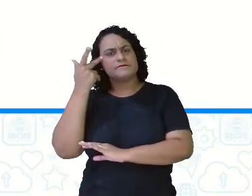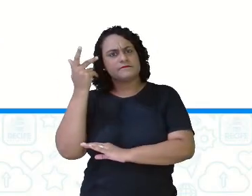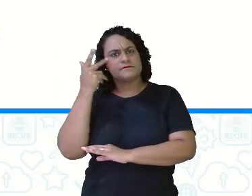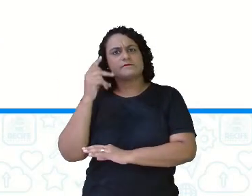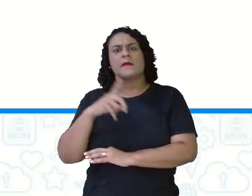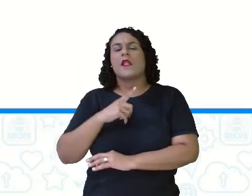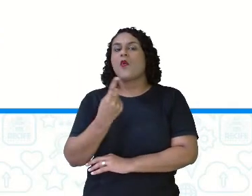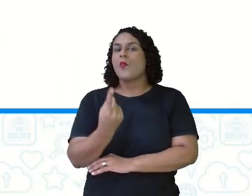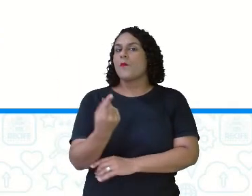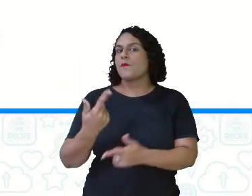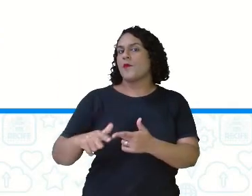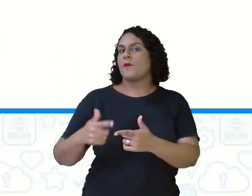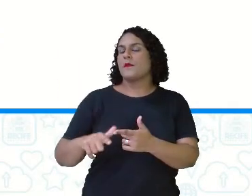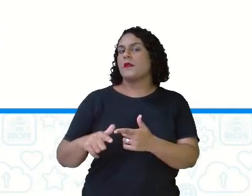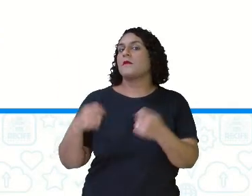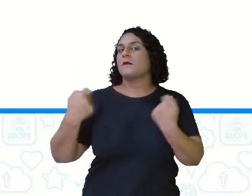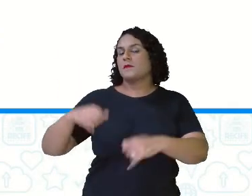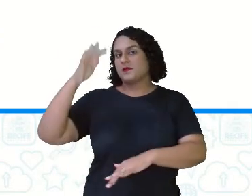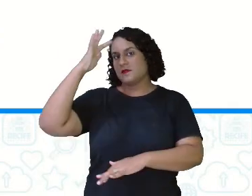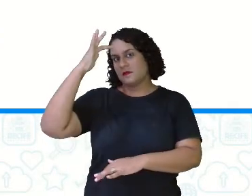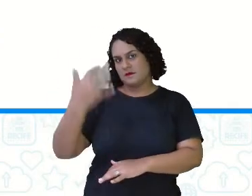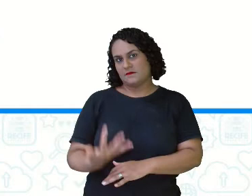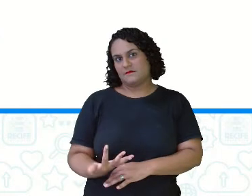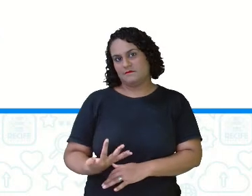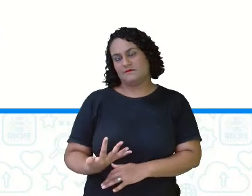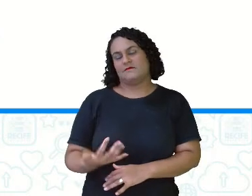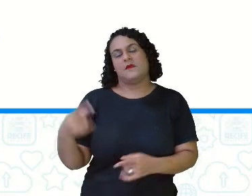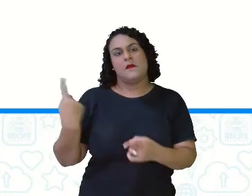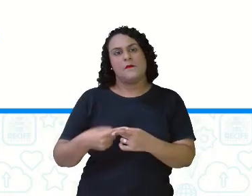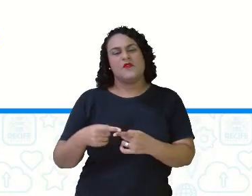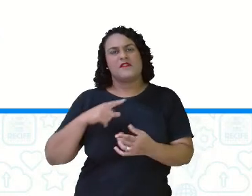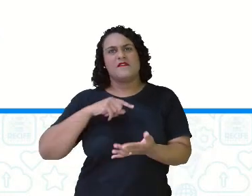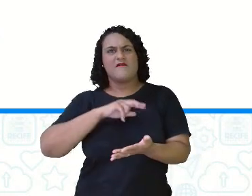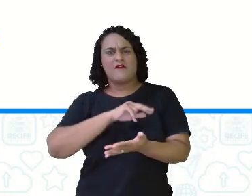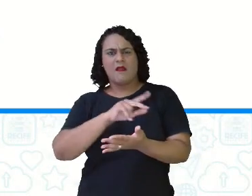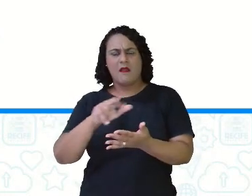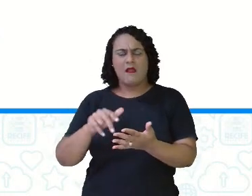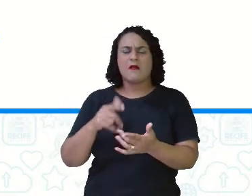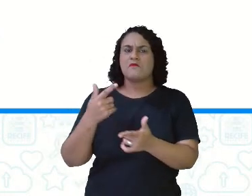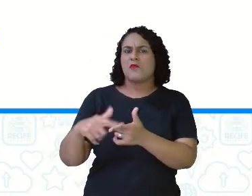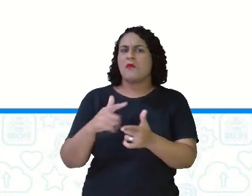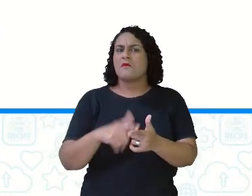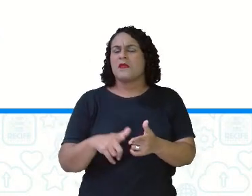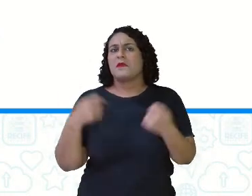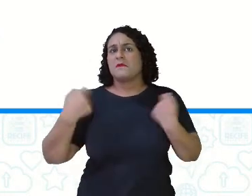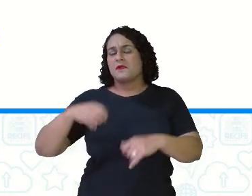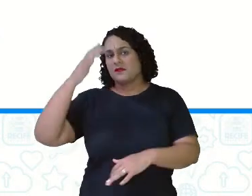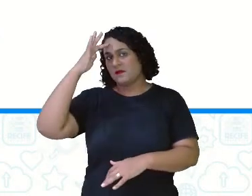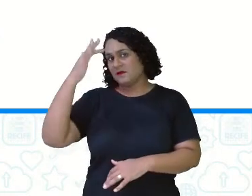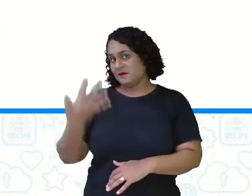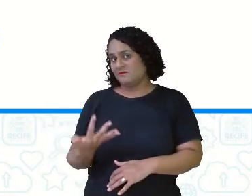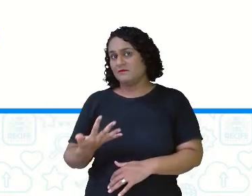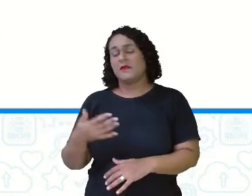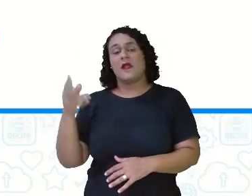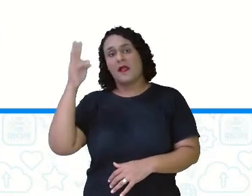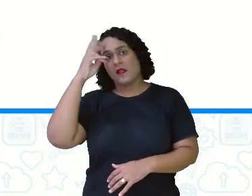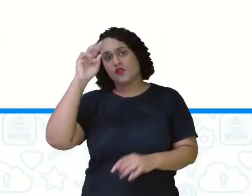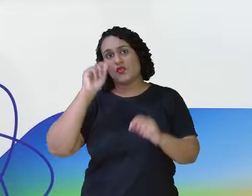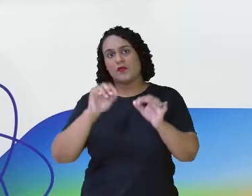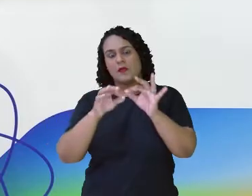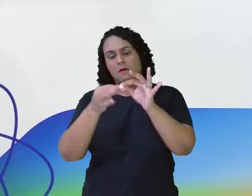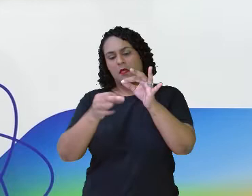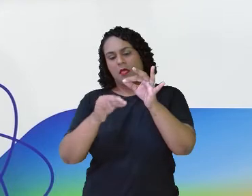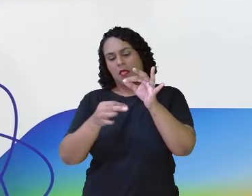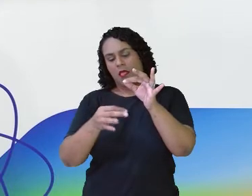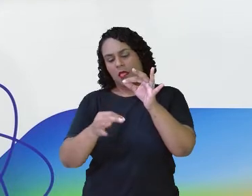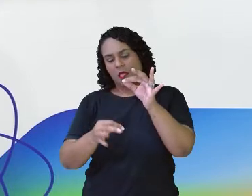um problema a ser resolvido, tá certo? Porque se tiver vários problemas para serem resolvidos, a história, consequentemente,